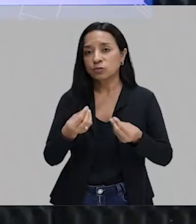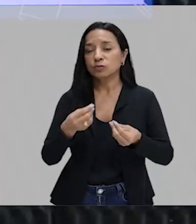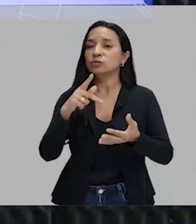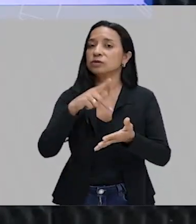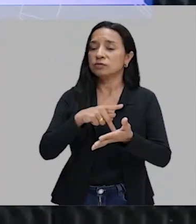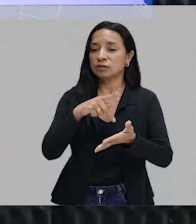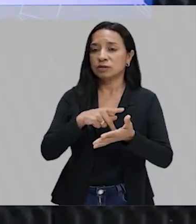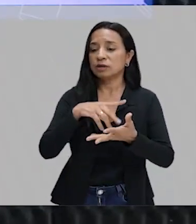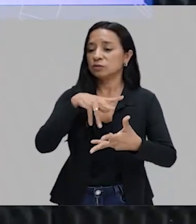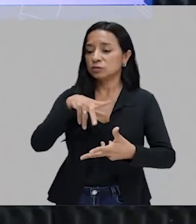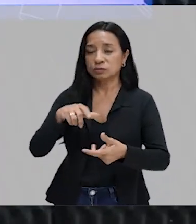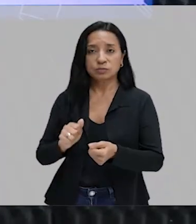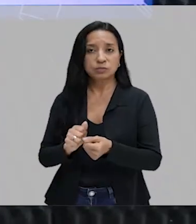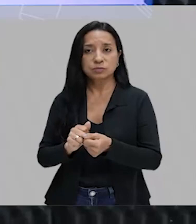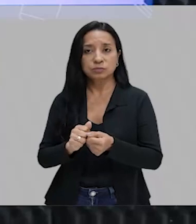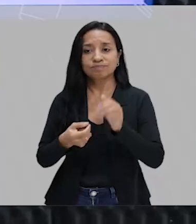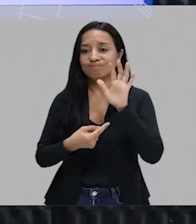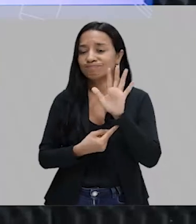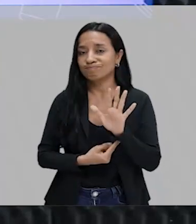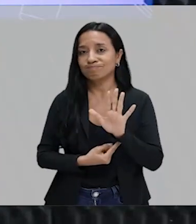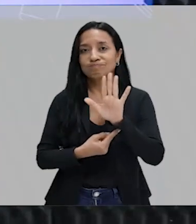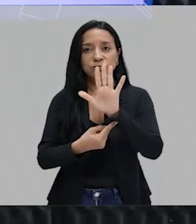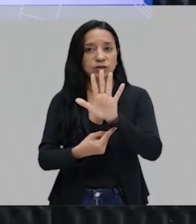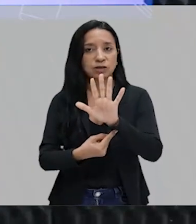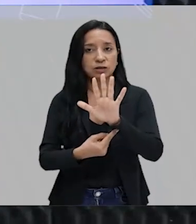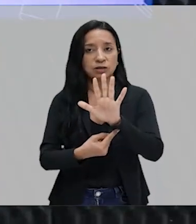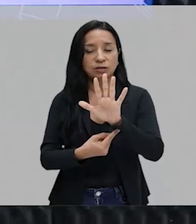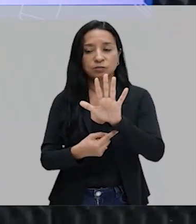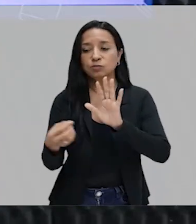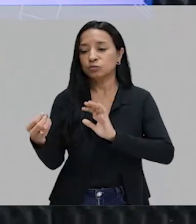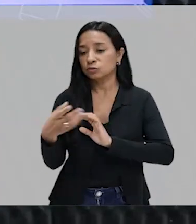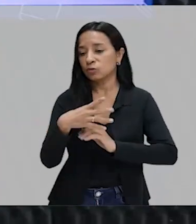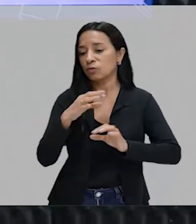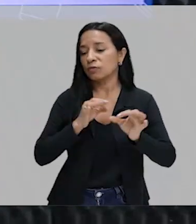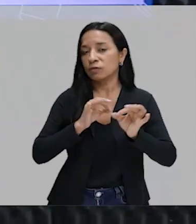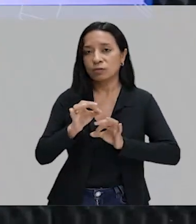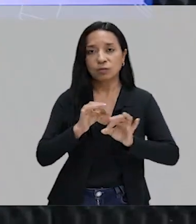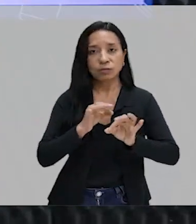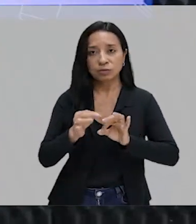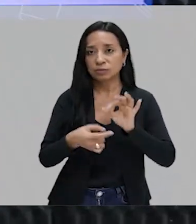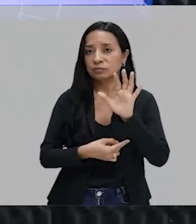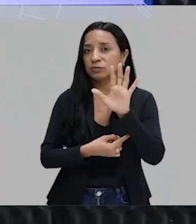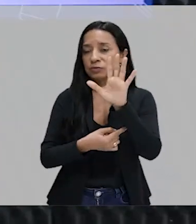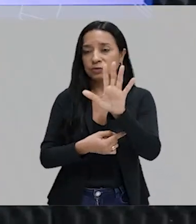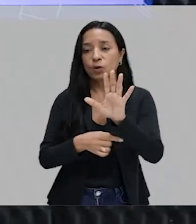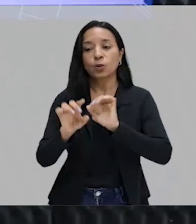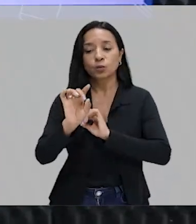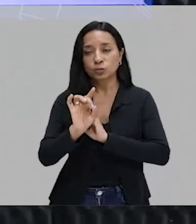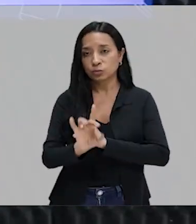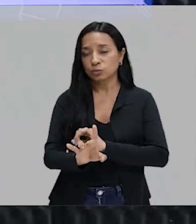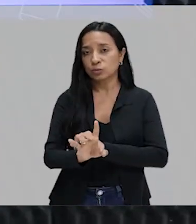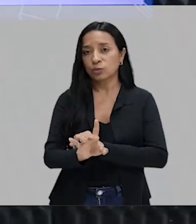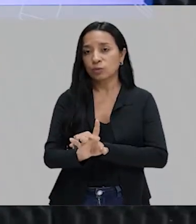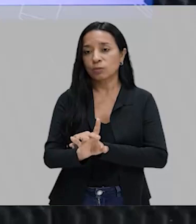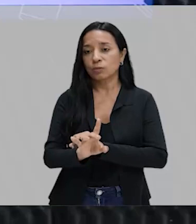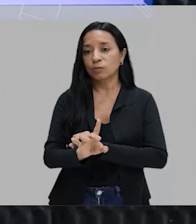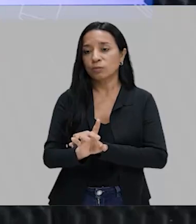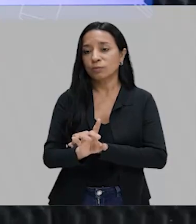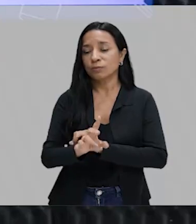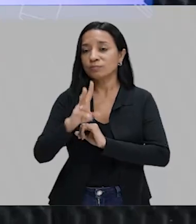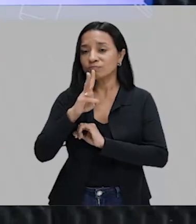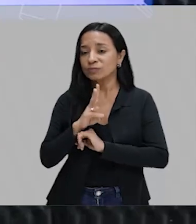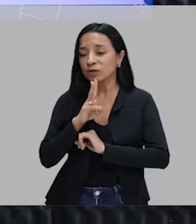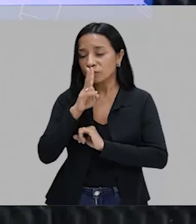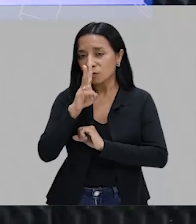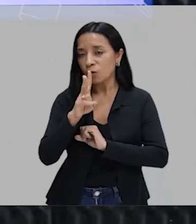esse mundo ele não se destaca, essa nova ordem não vai se destacar apenas pela força